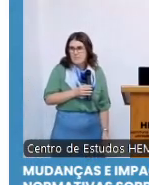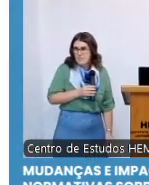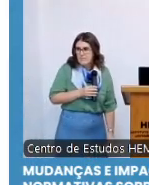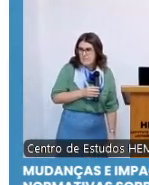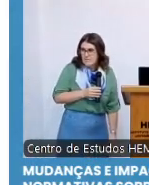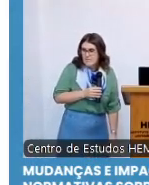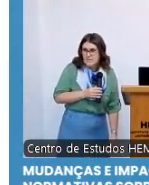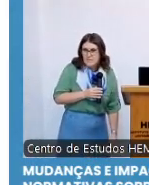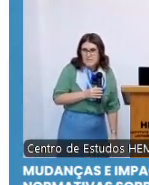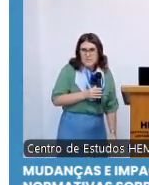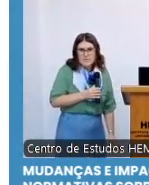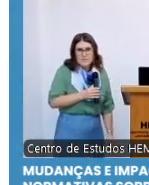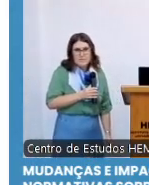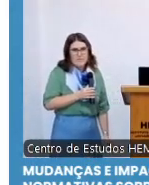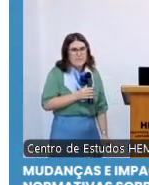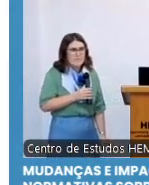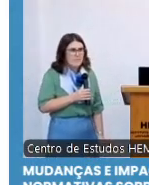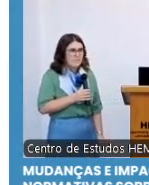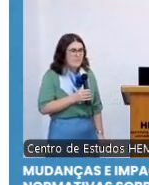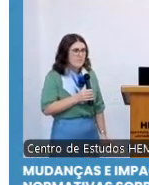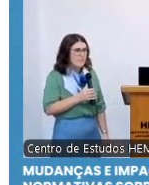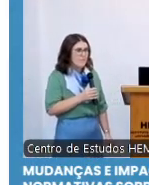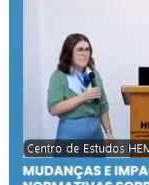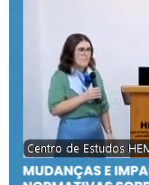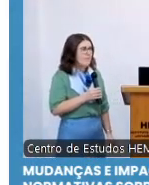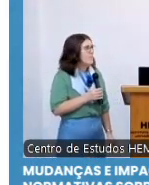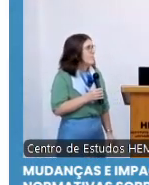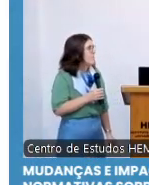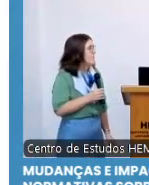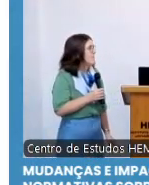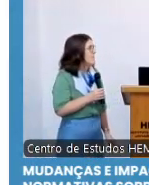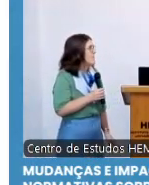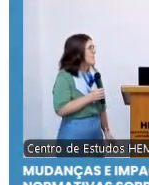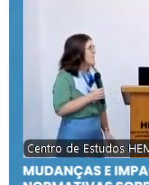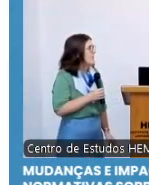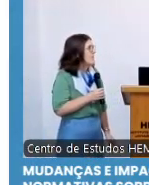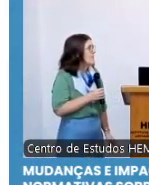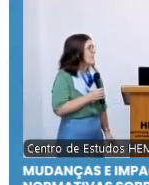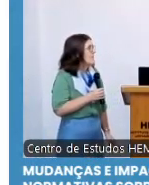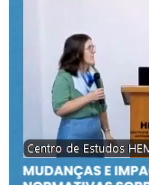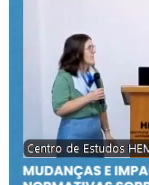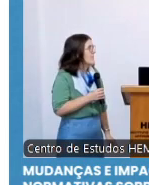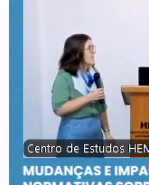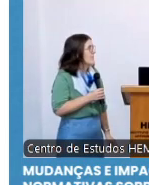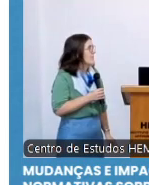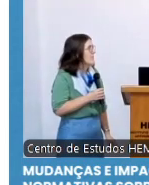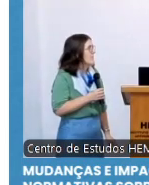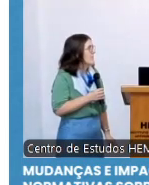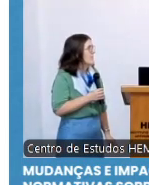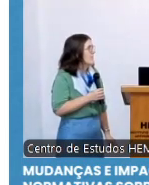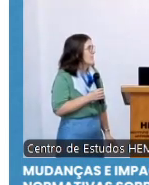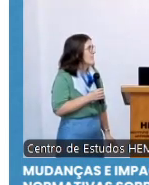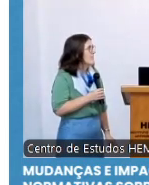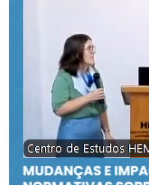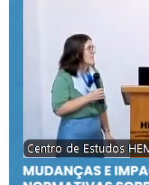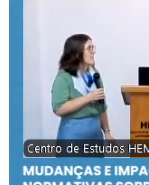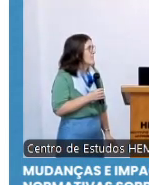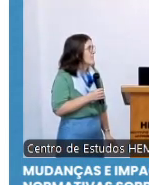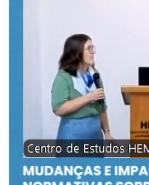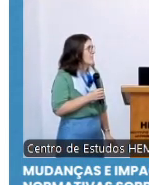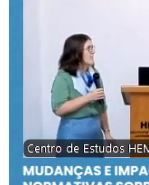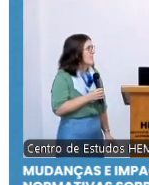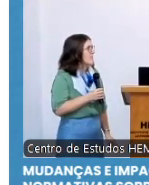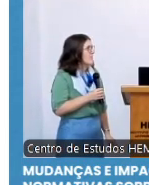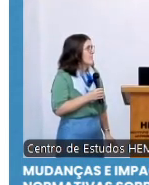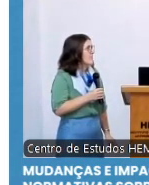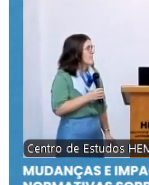artigos, chamamos a atenção, né, que como já existia, né, que o material biológico e os dados da pesquisa